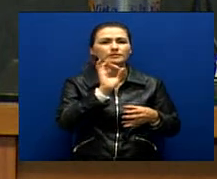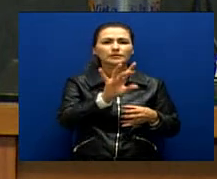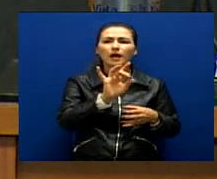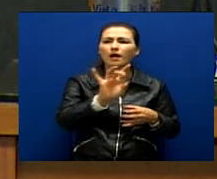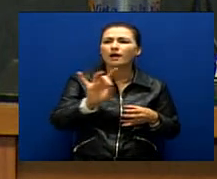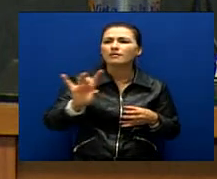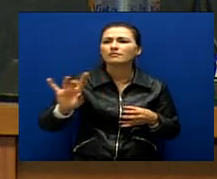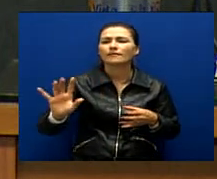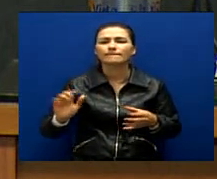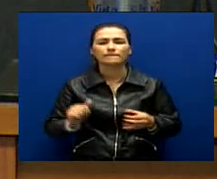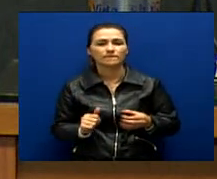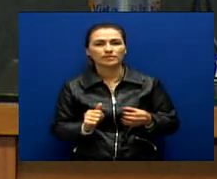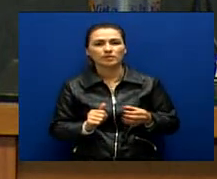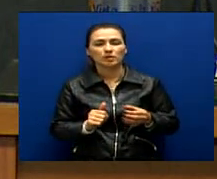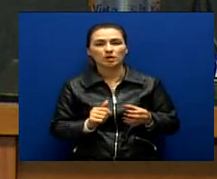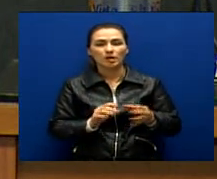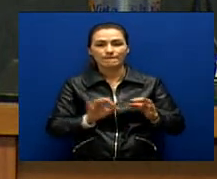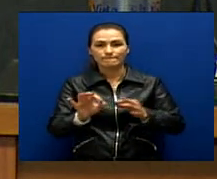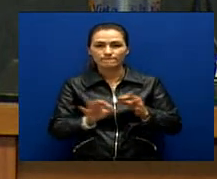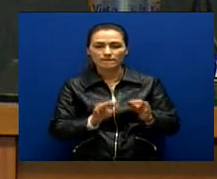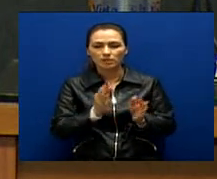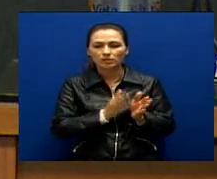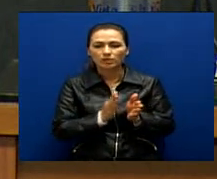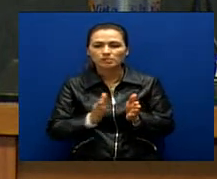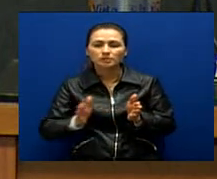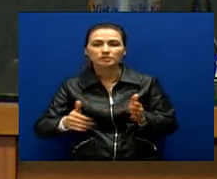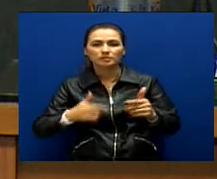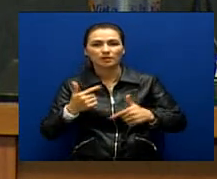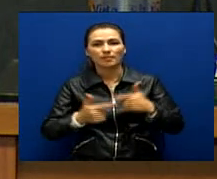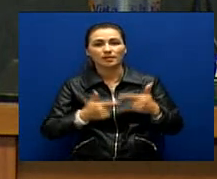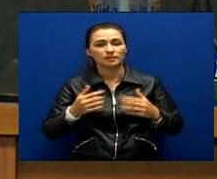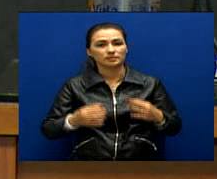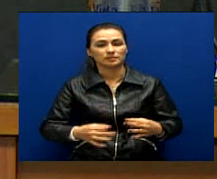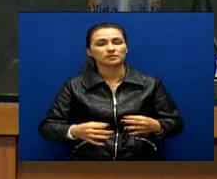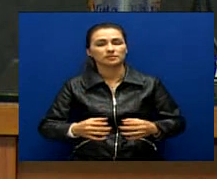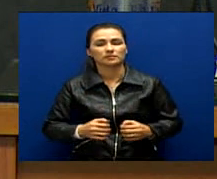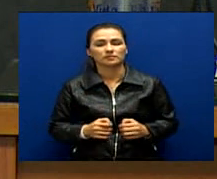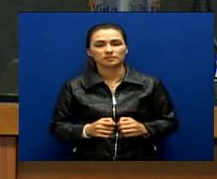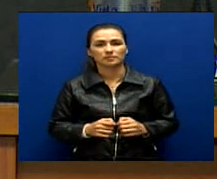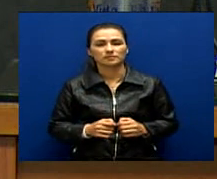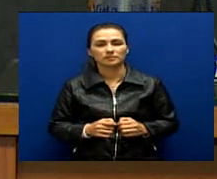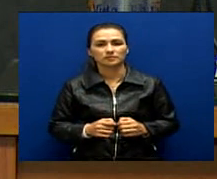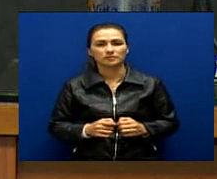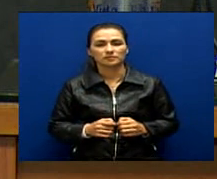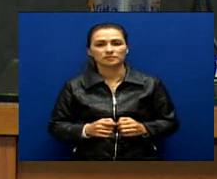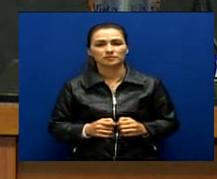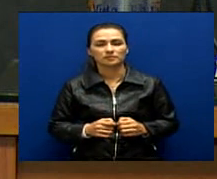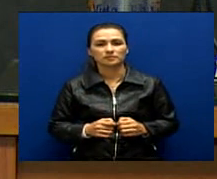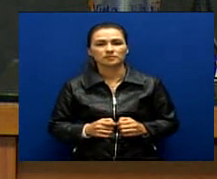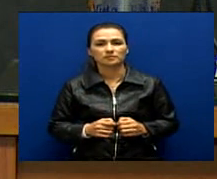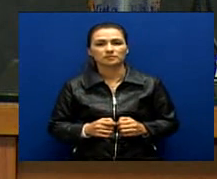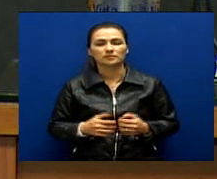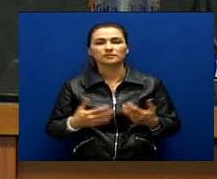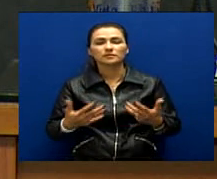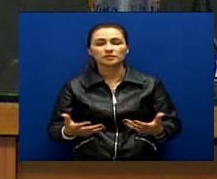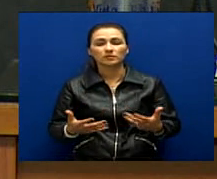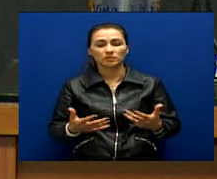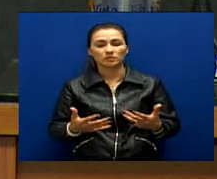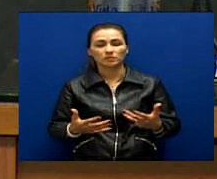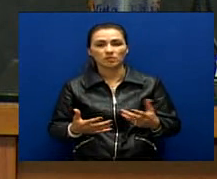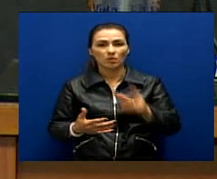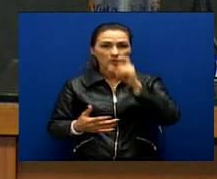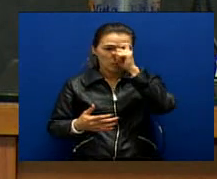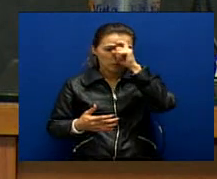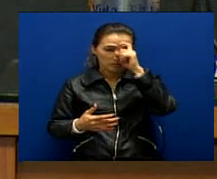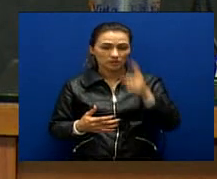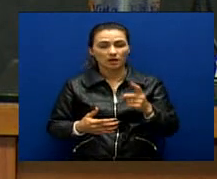se organizar para dar conta desse território então qual é a melhor resposta pra um serviço de saúde dá conta das pessoas